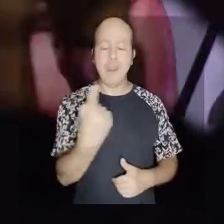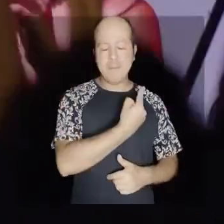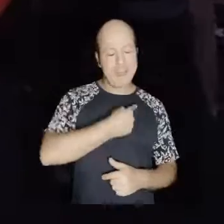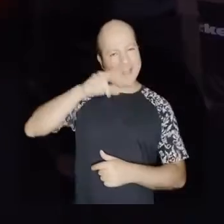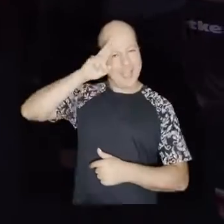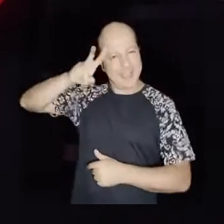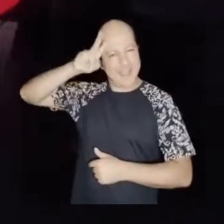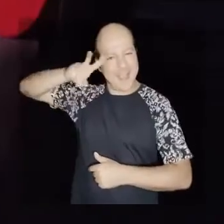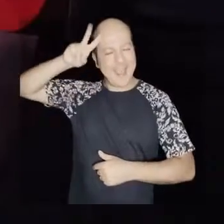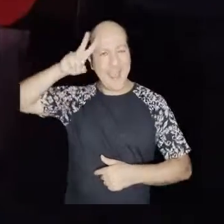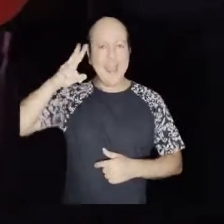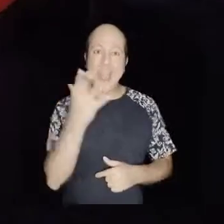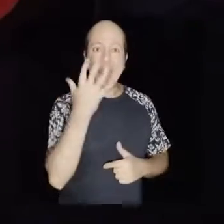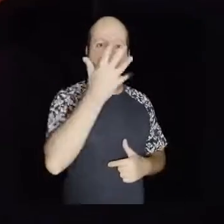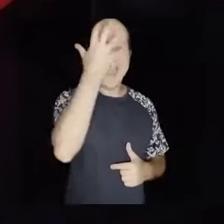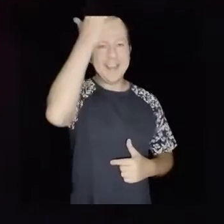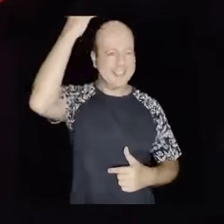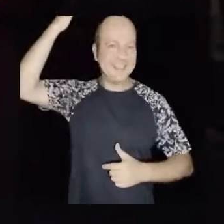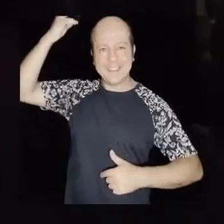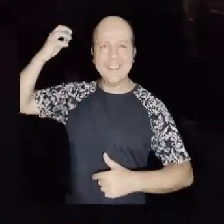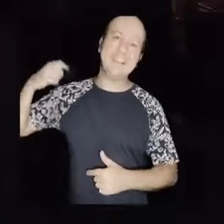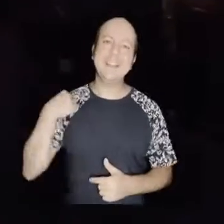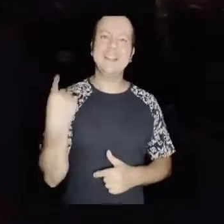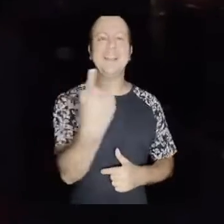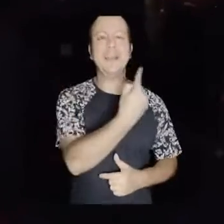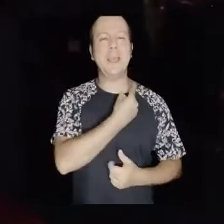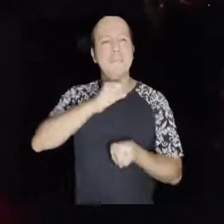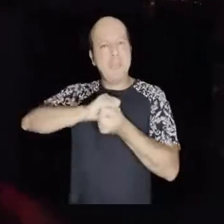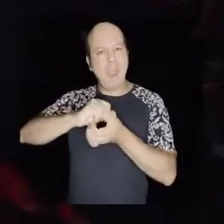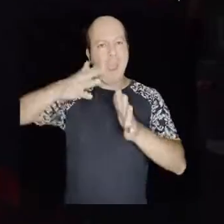Lucas Nunes, Dora Morelenbaum e Juliano Gil.